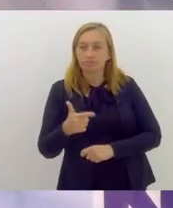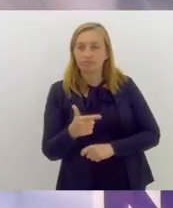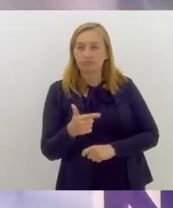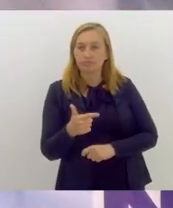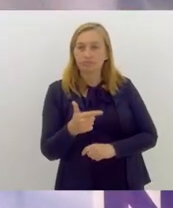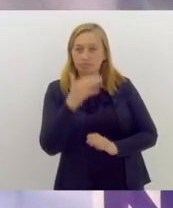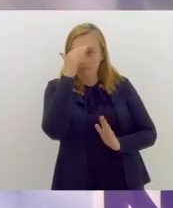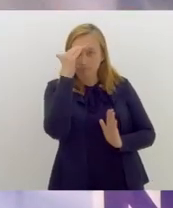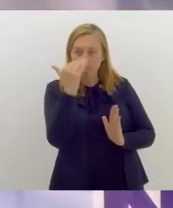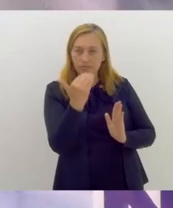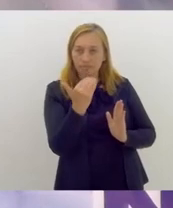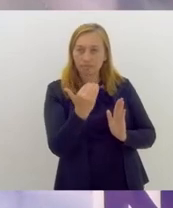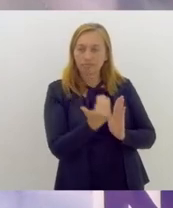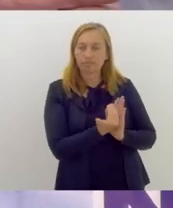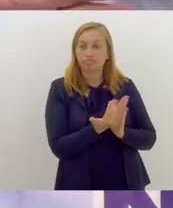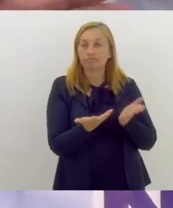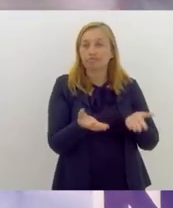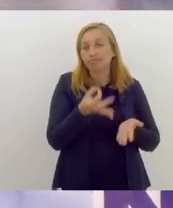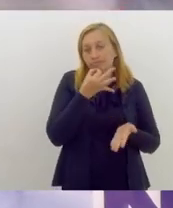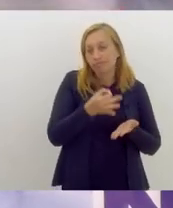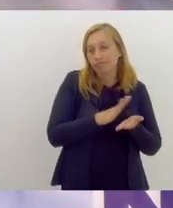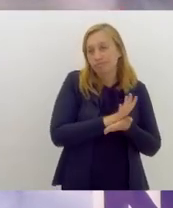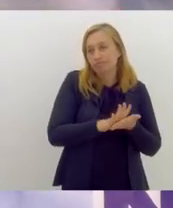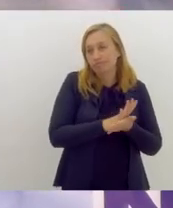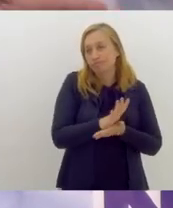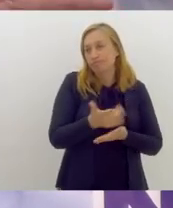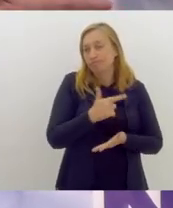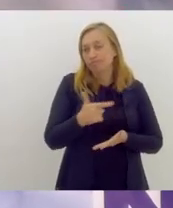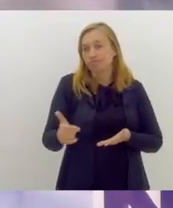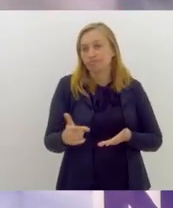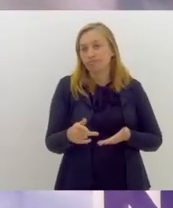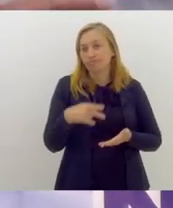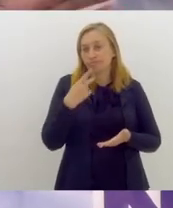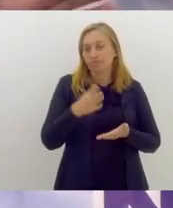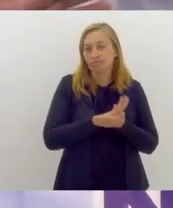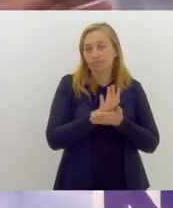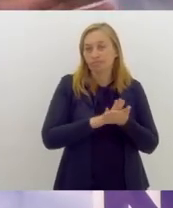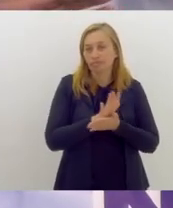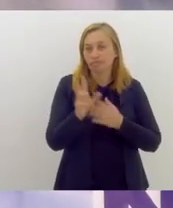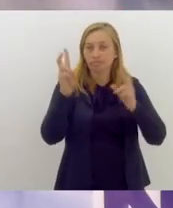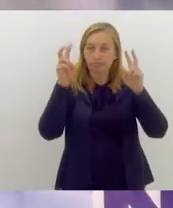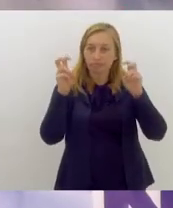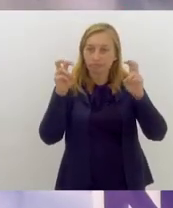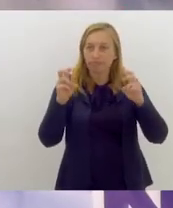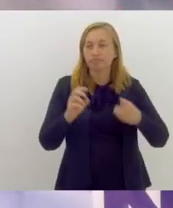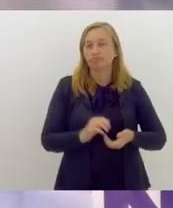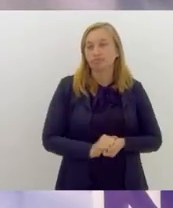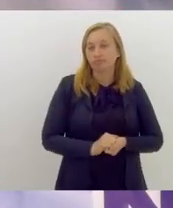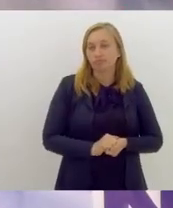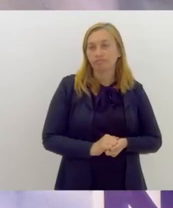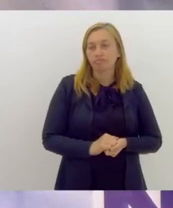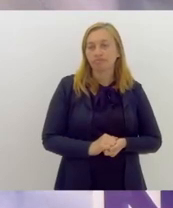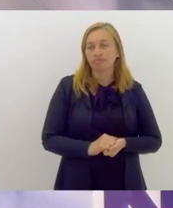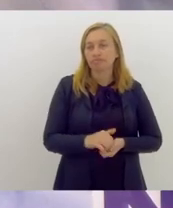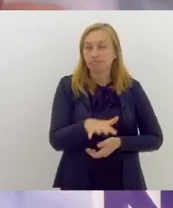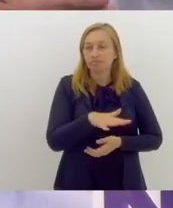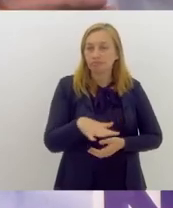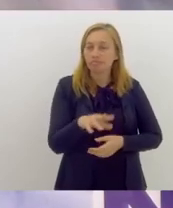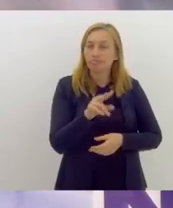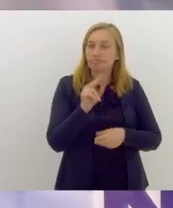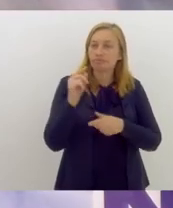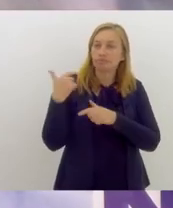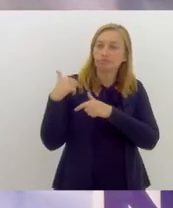da união e nem do Estado em opinamento porque não há diploma dizendo sobre isso existe explicitamente para unidade de conservação